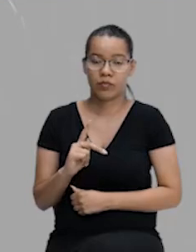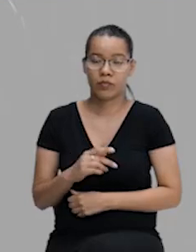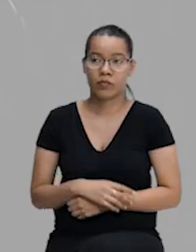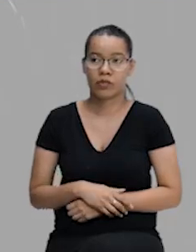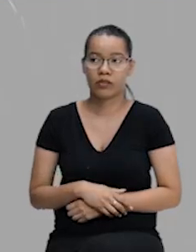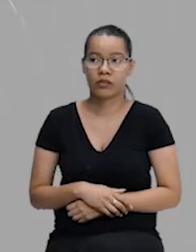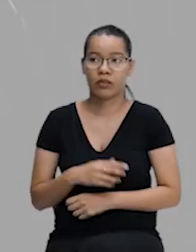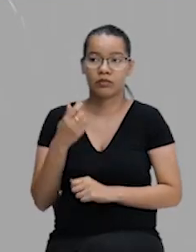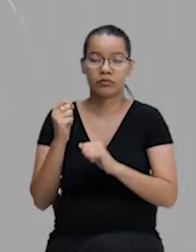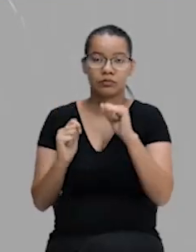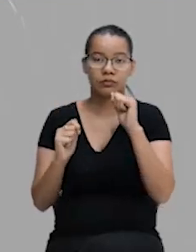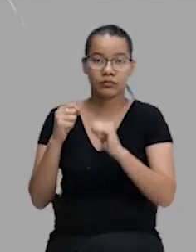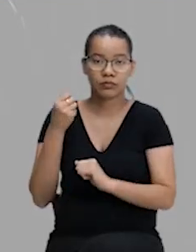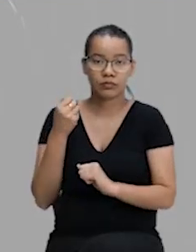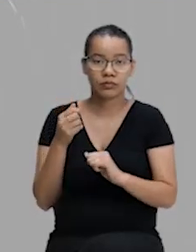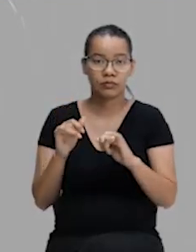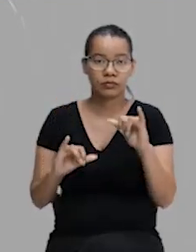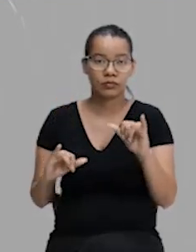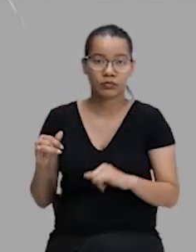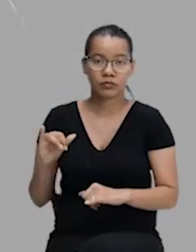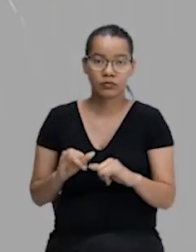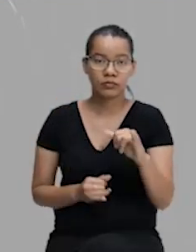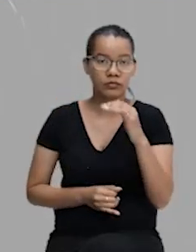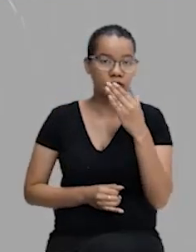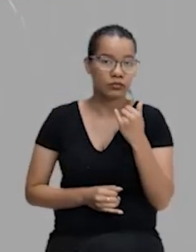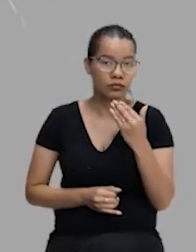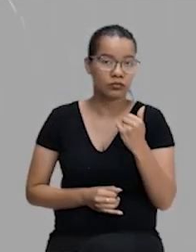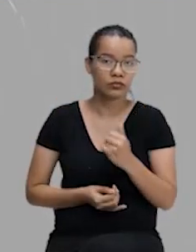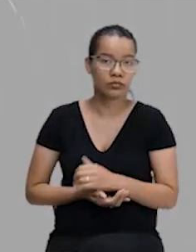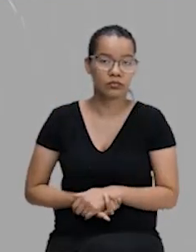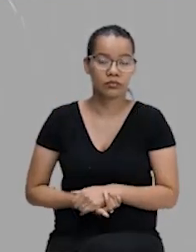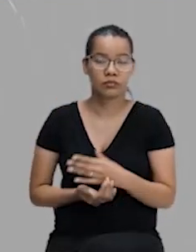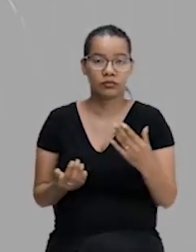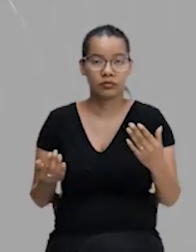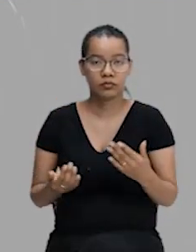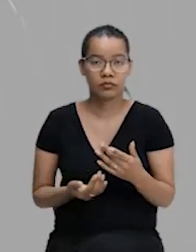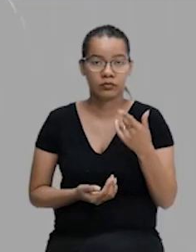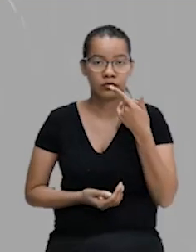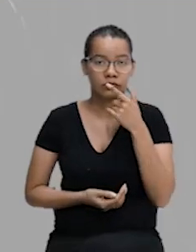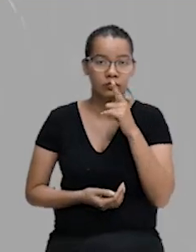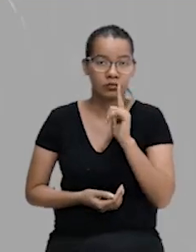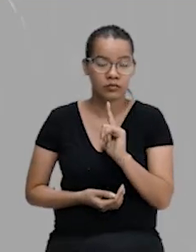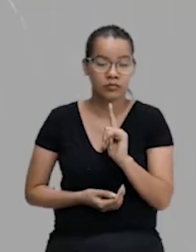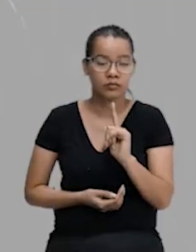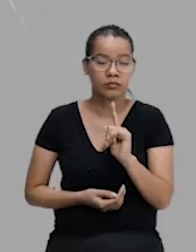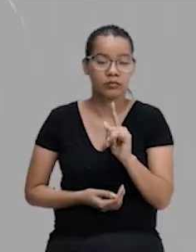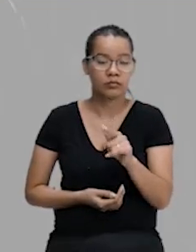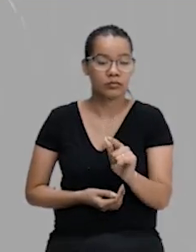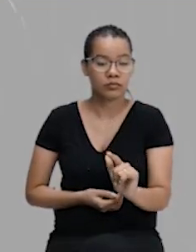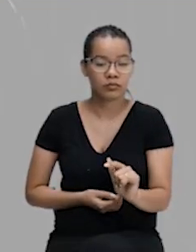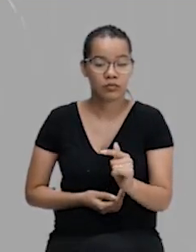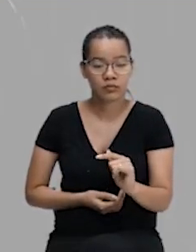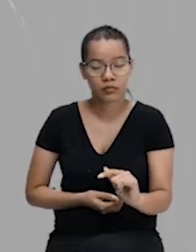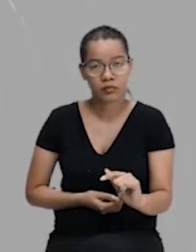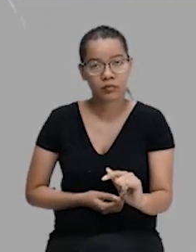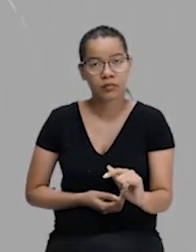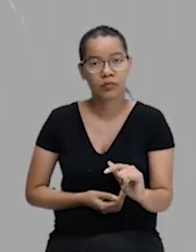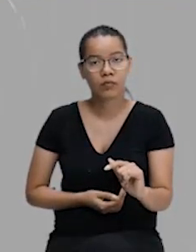indústria química, a indústria alimentícia, hoje ela consegue reproduzir